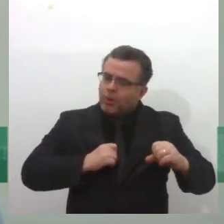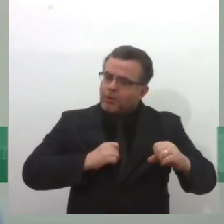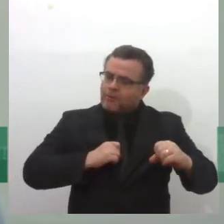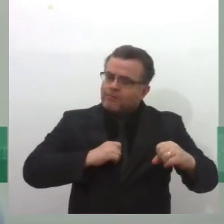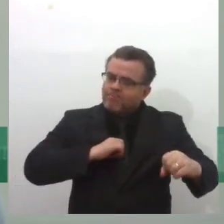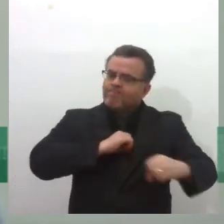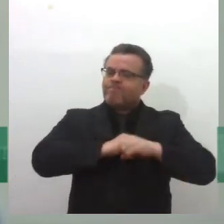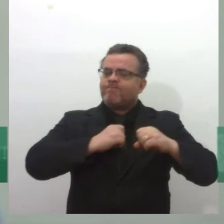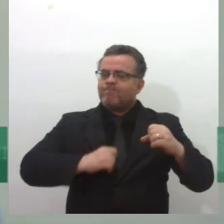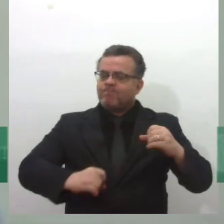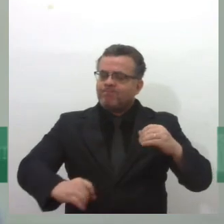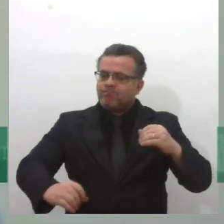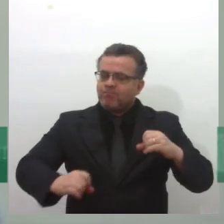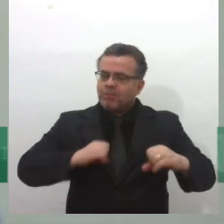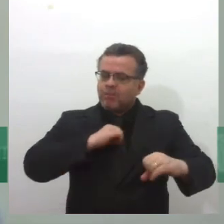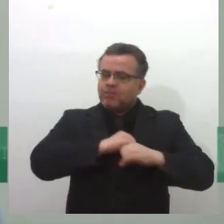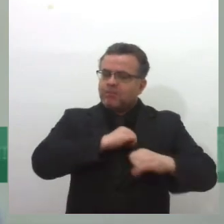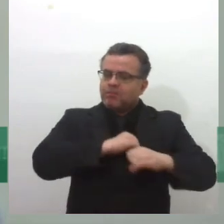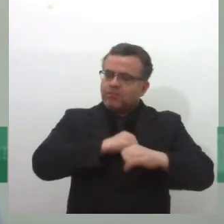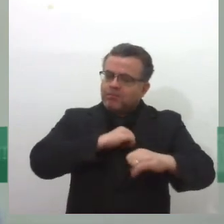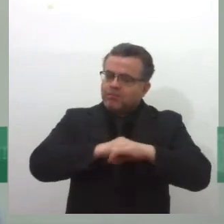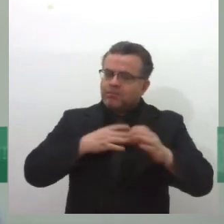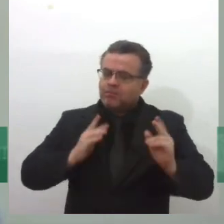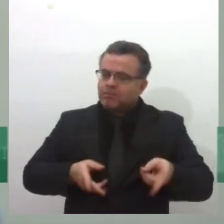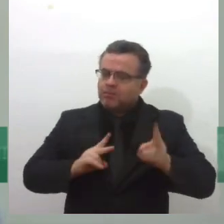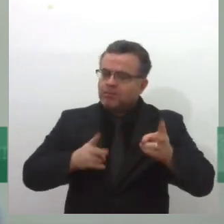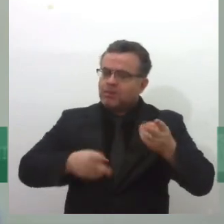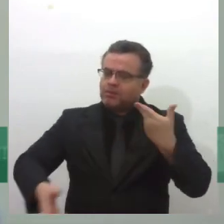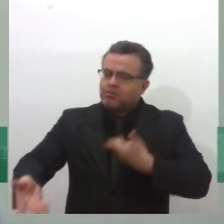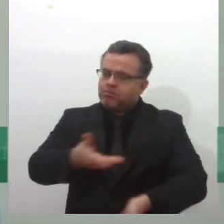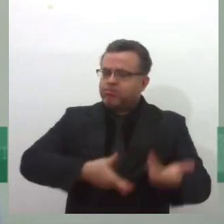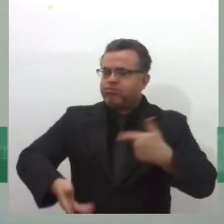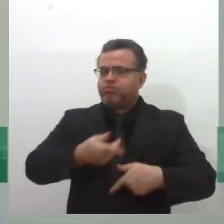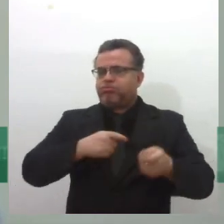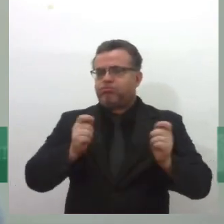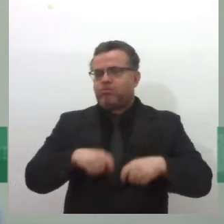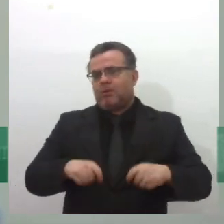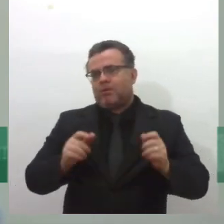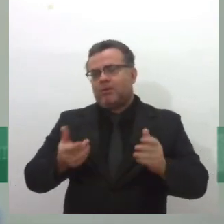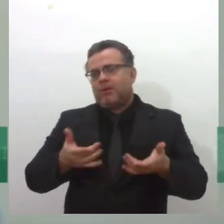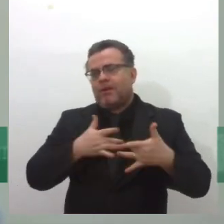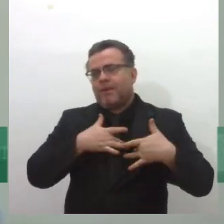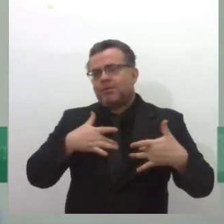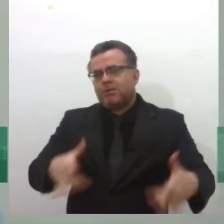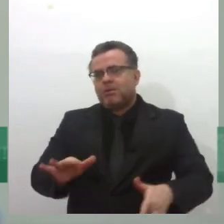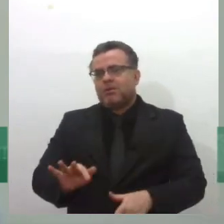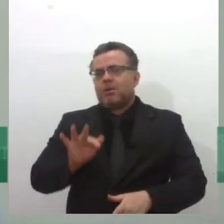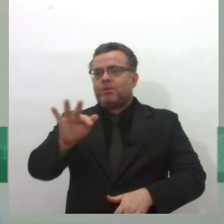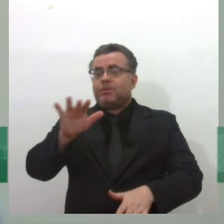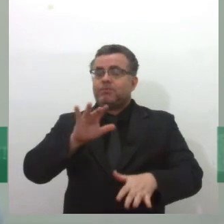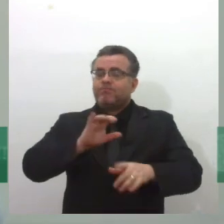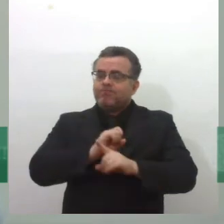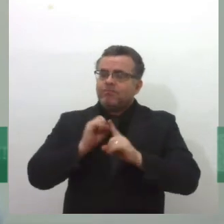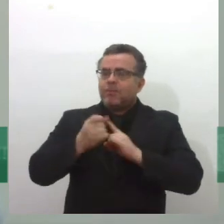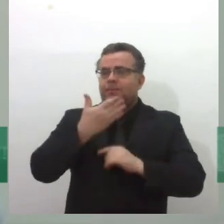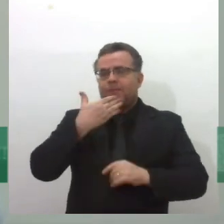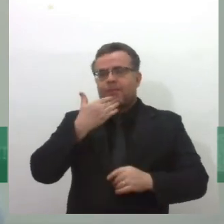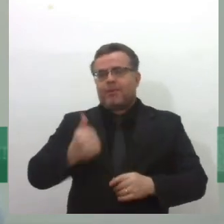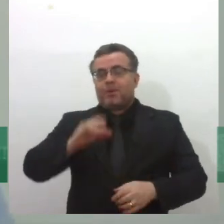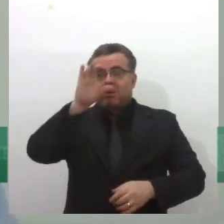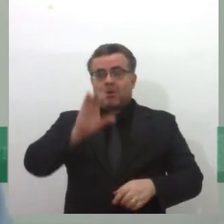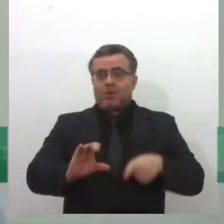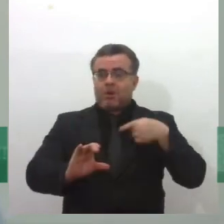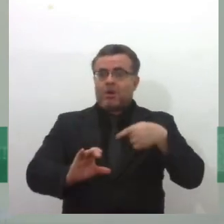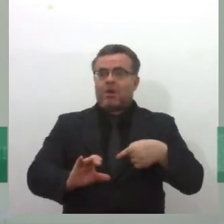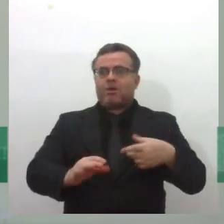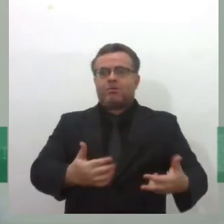possa ter, né, novas gerações que sejam mais solidárias, né, que possam exercer uma cidadania pensando